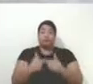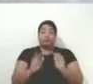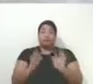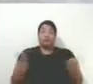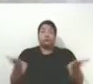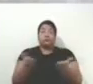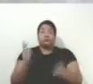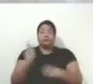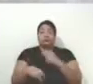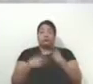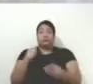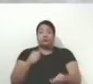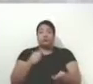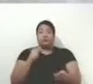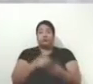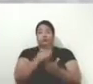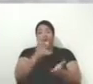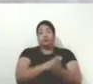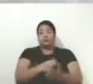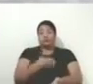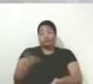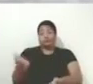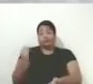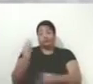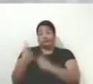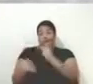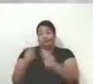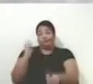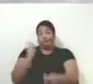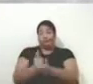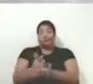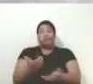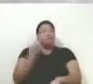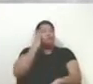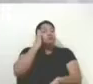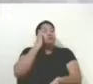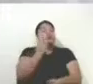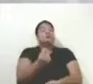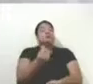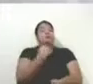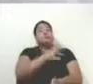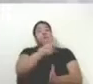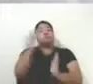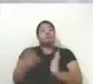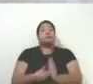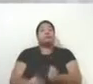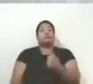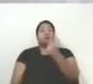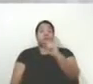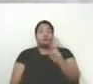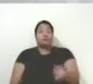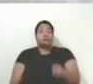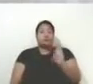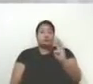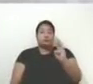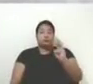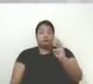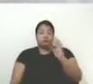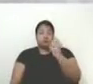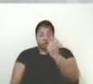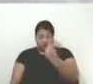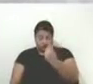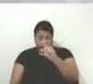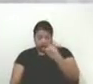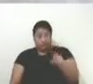multa. Então, eu quero saber quais são os valores totais de um milhão e meio e saber se vai vir identificada essa